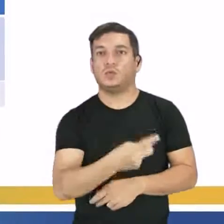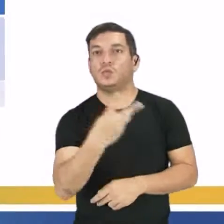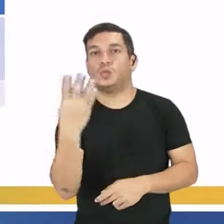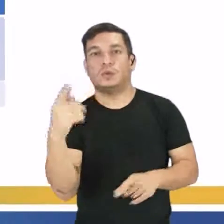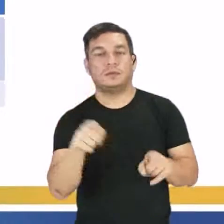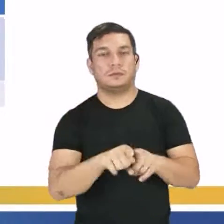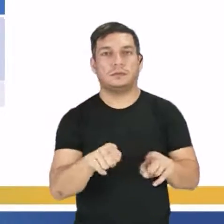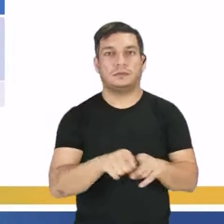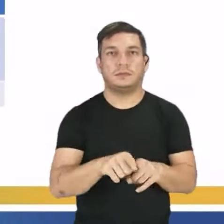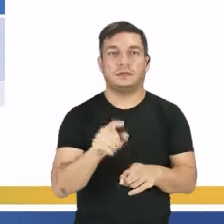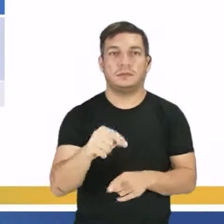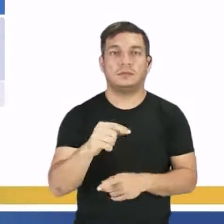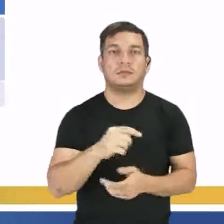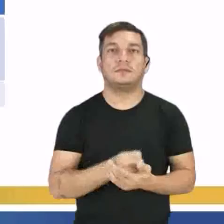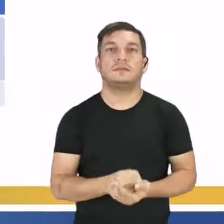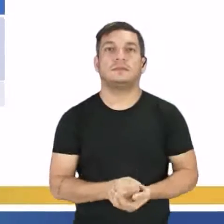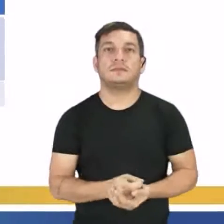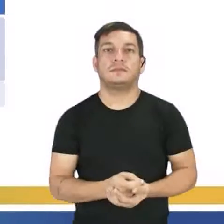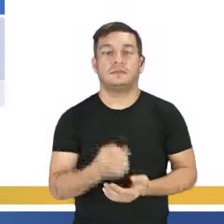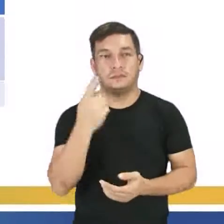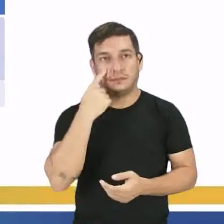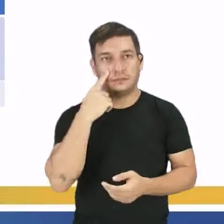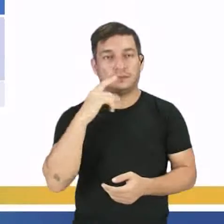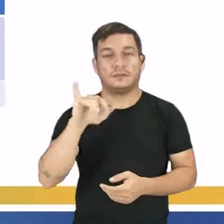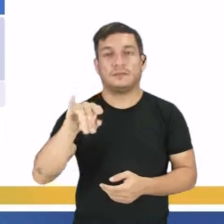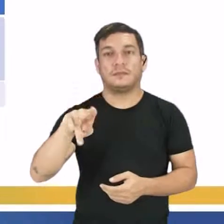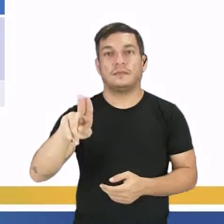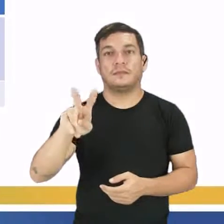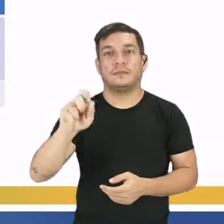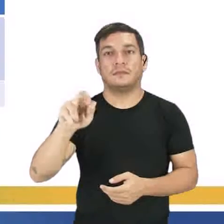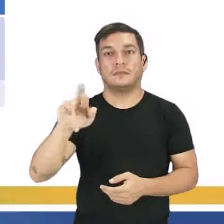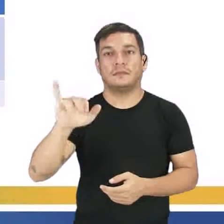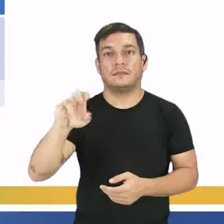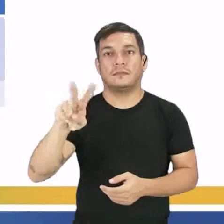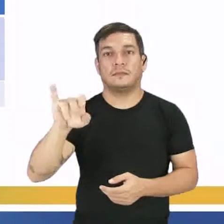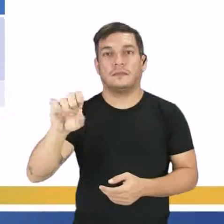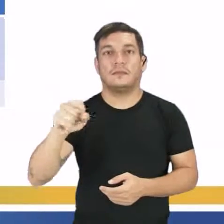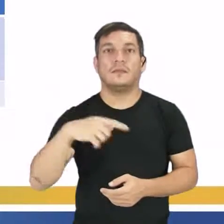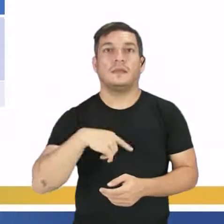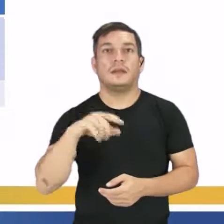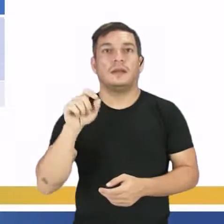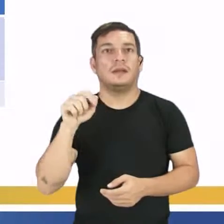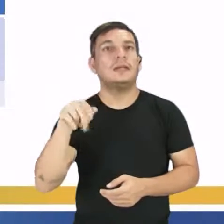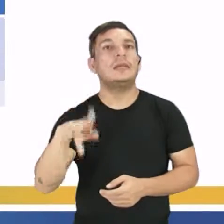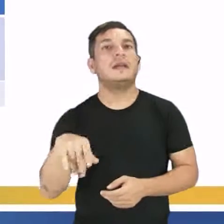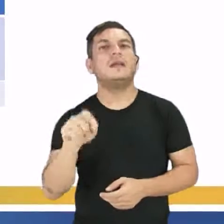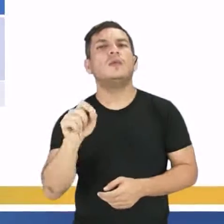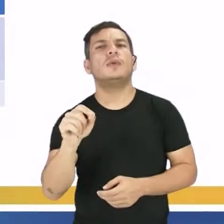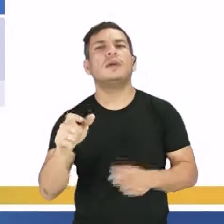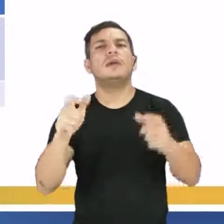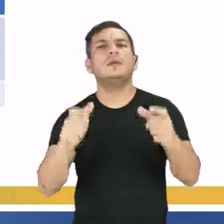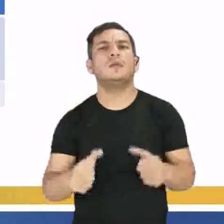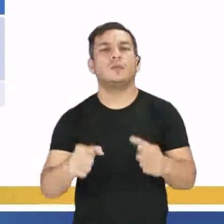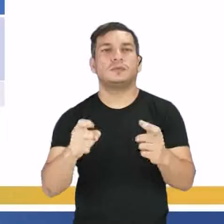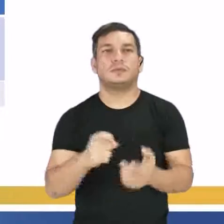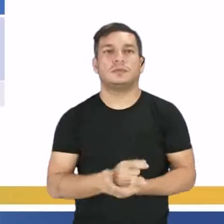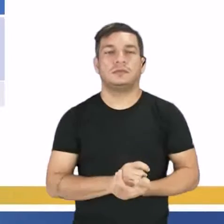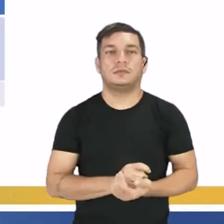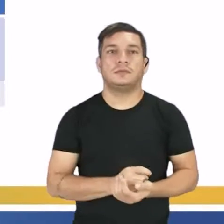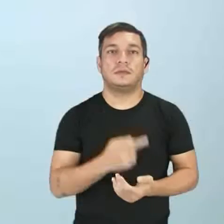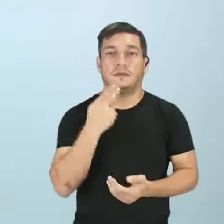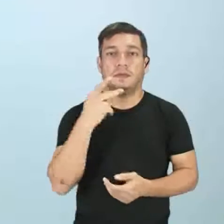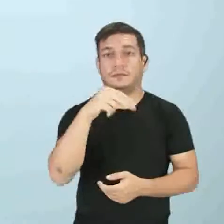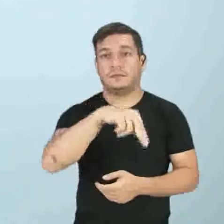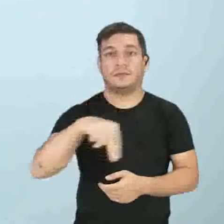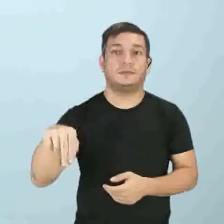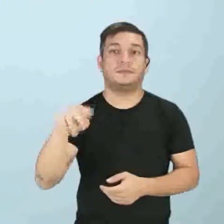quanta, quantos, quantas. E os invariáveis, quem, que e o onde. Então, quando se fala em